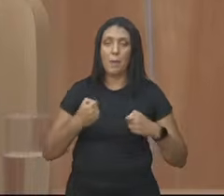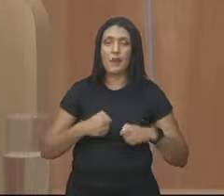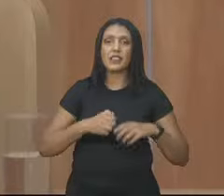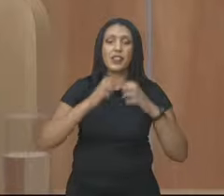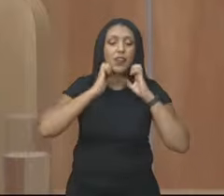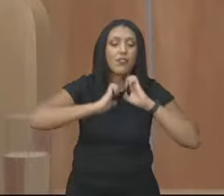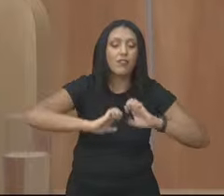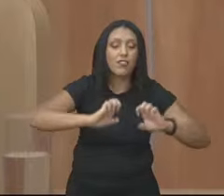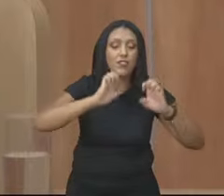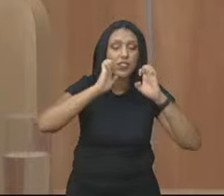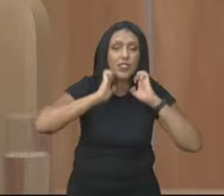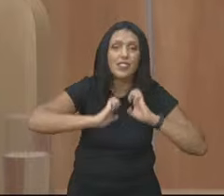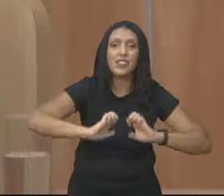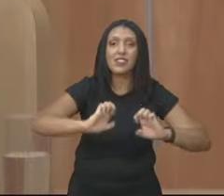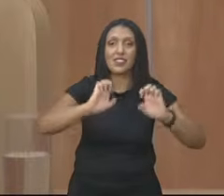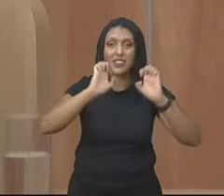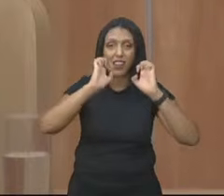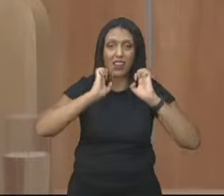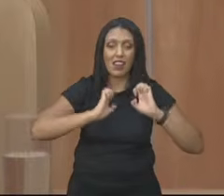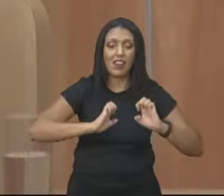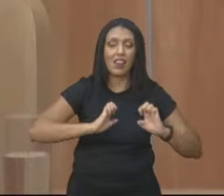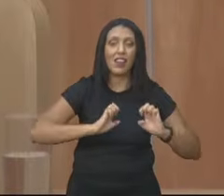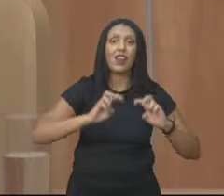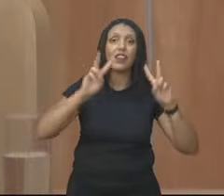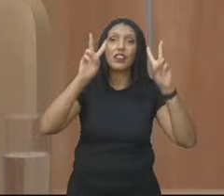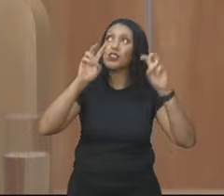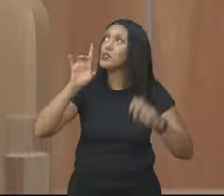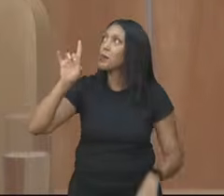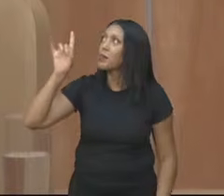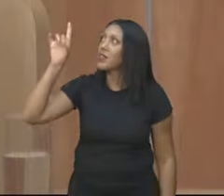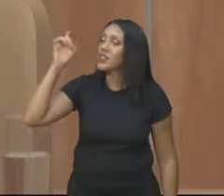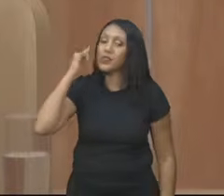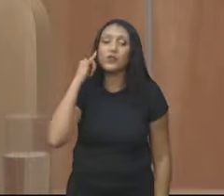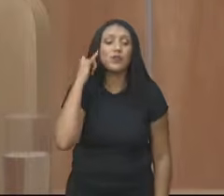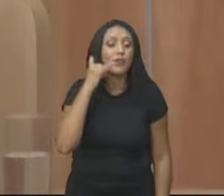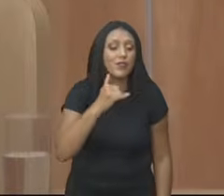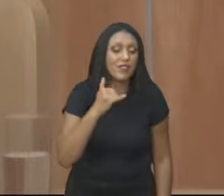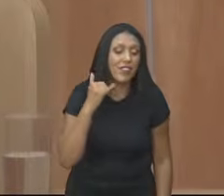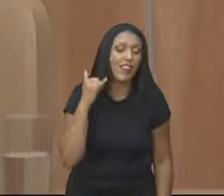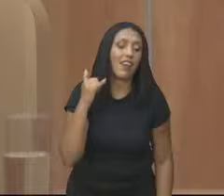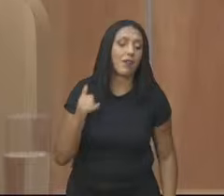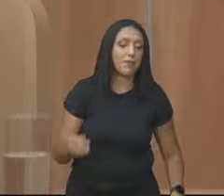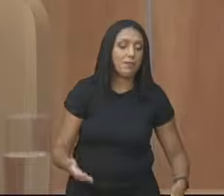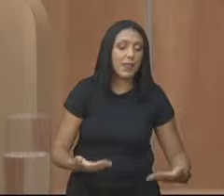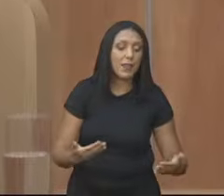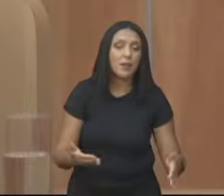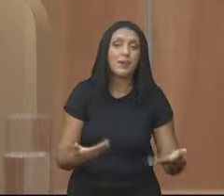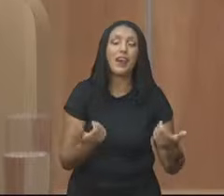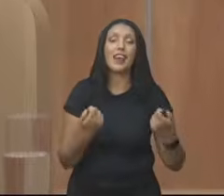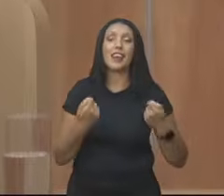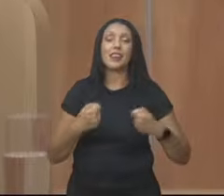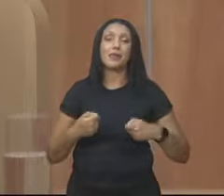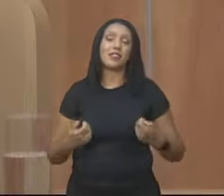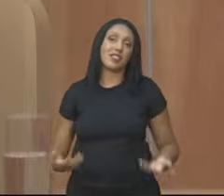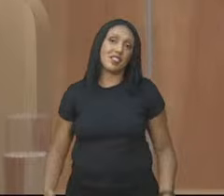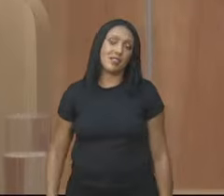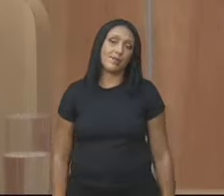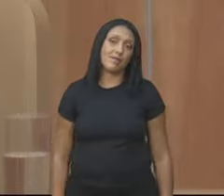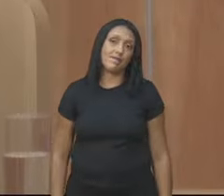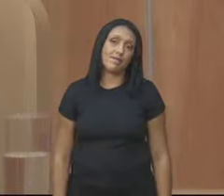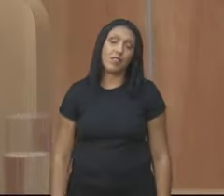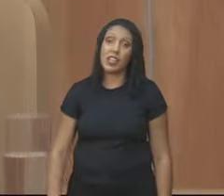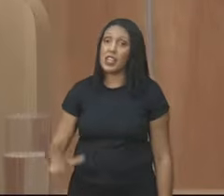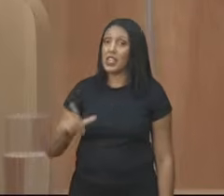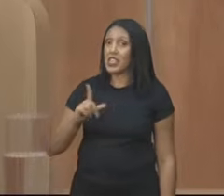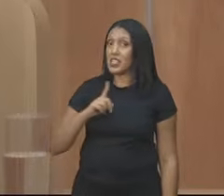crianças envolvidas com bebida, com 10 anos já está bebendo álcool, e muitas das vezes vem de dentro de casa, educação, o pai fazendo errado para o filho ver.